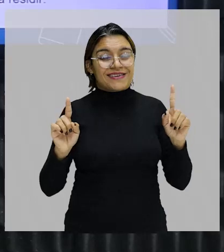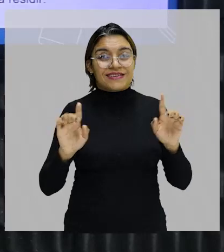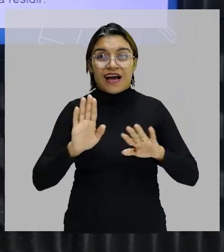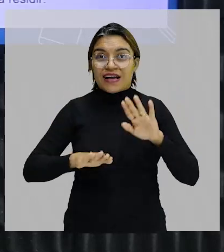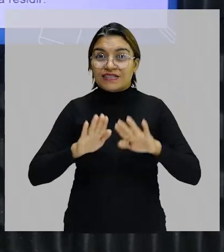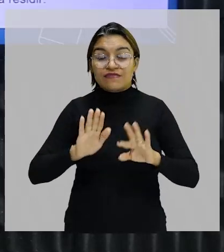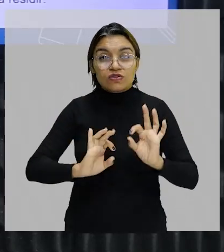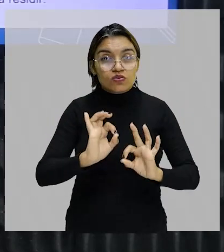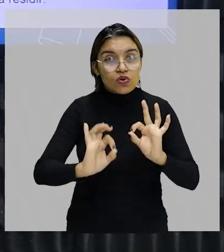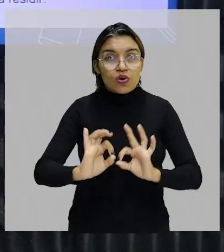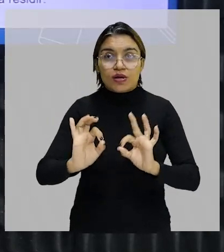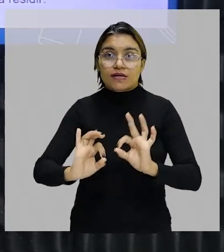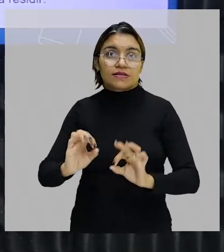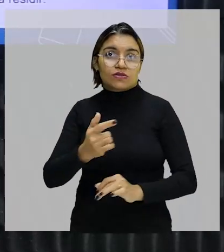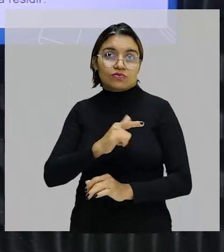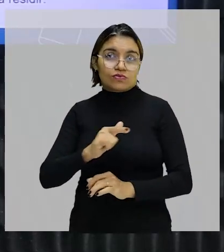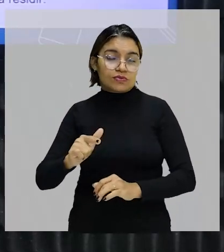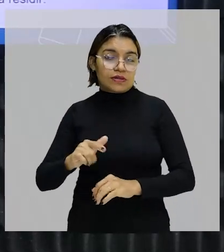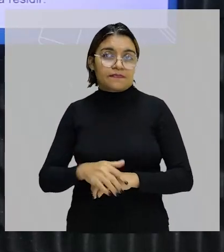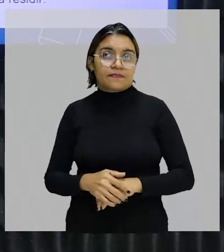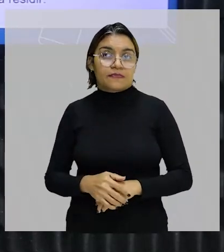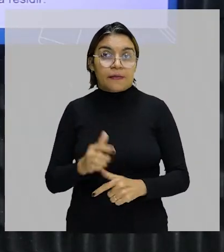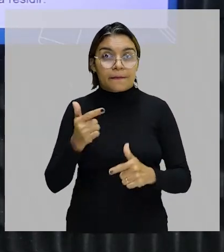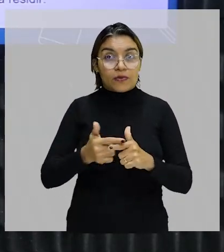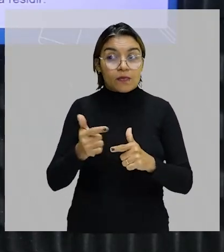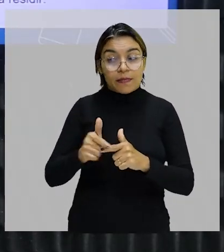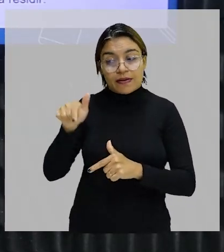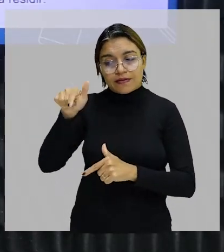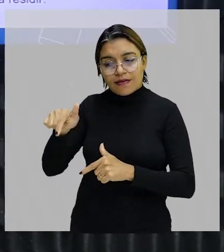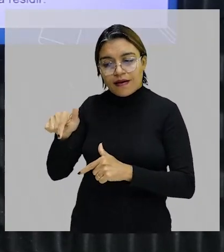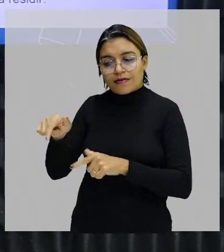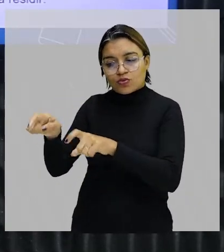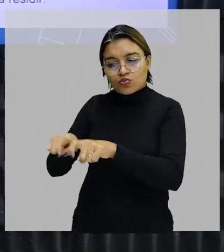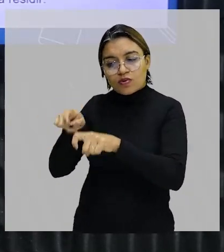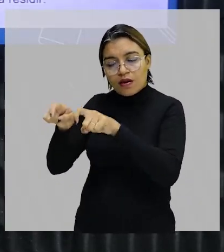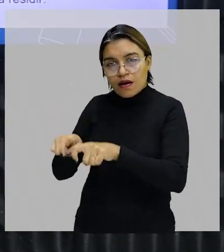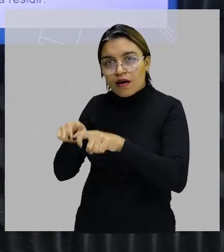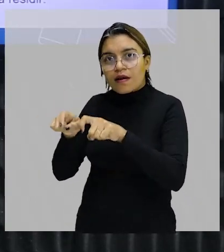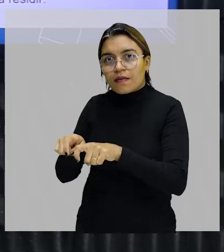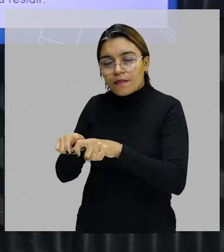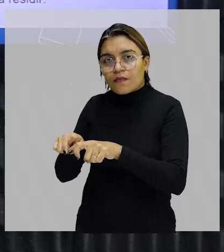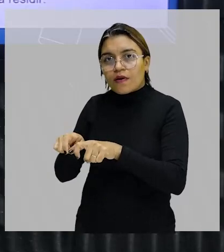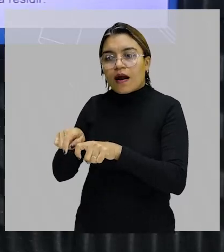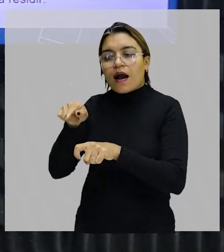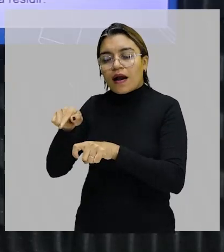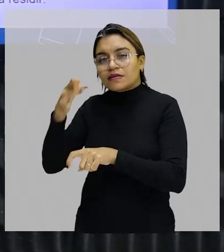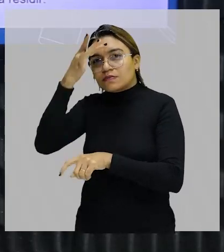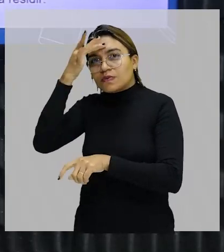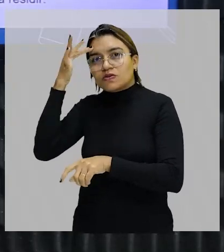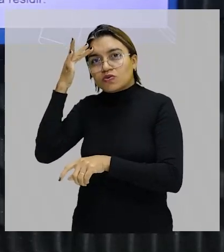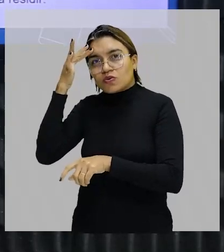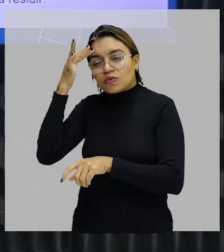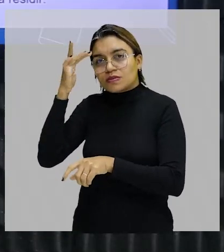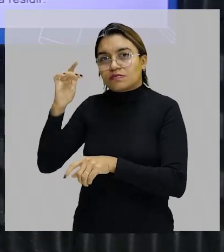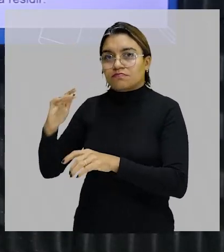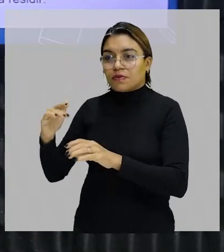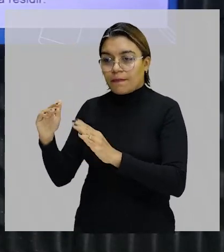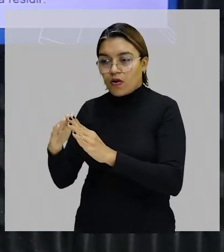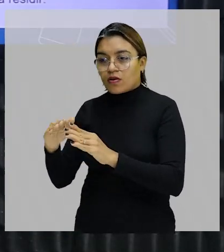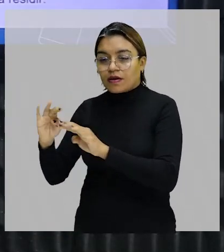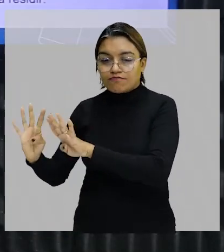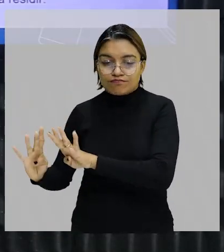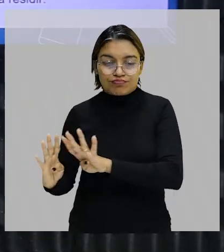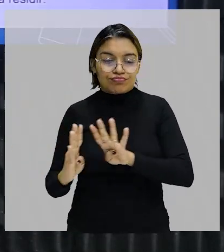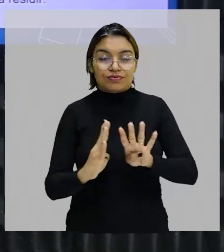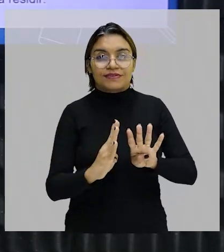deste espaço urbano. As problemáticas do campo, né, vão fazer com que muitas pessoas busquem sobreviver no espaço urbano